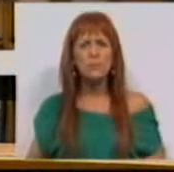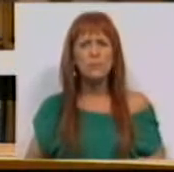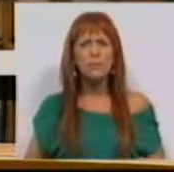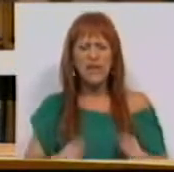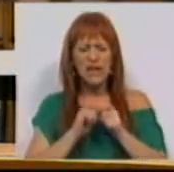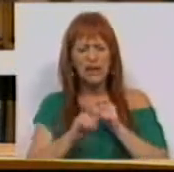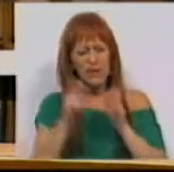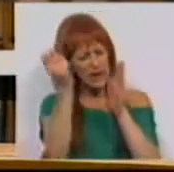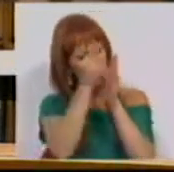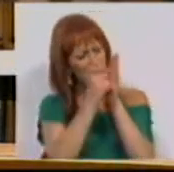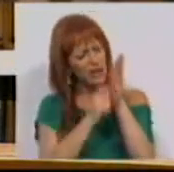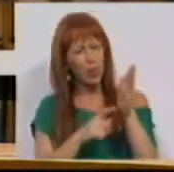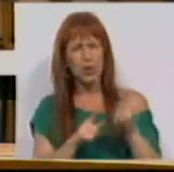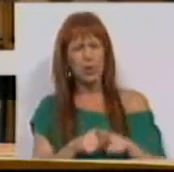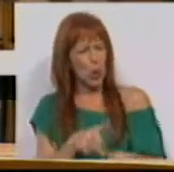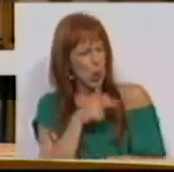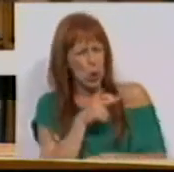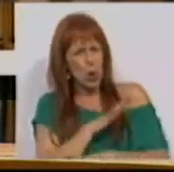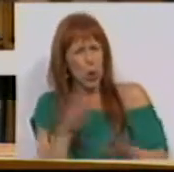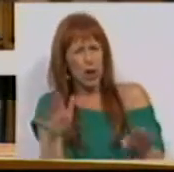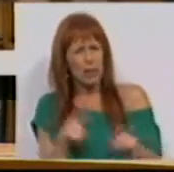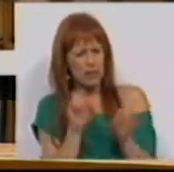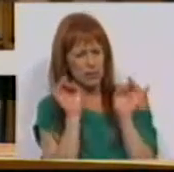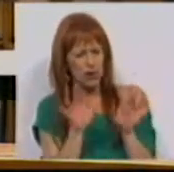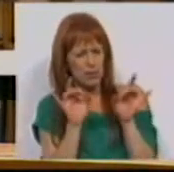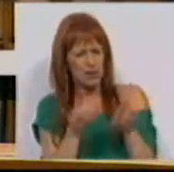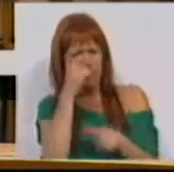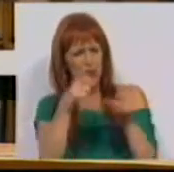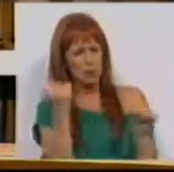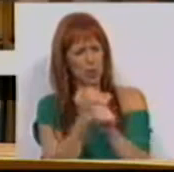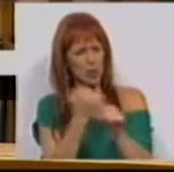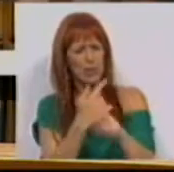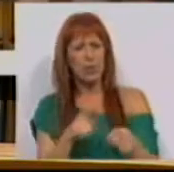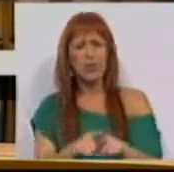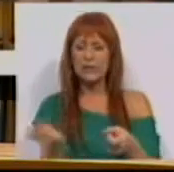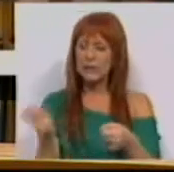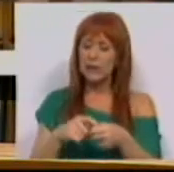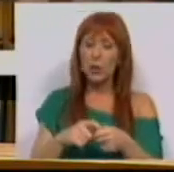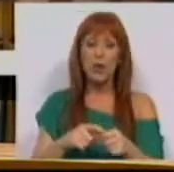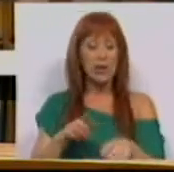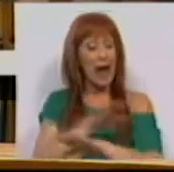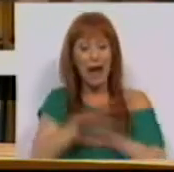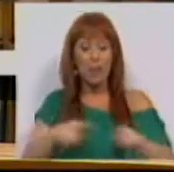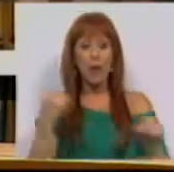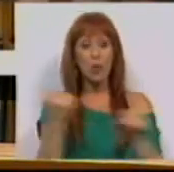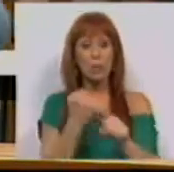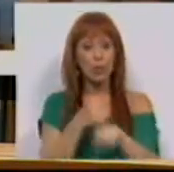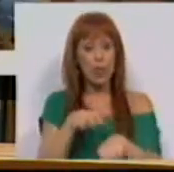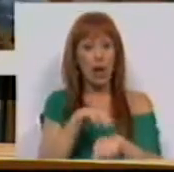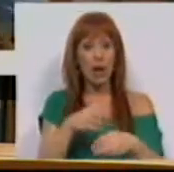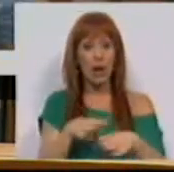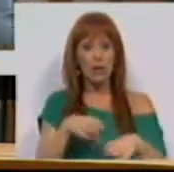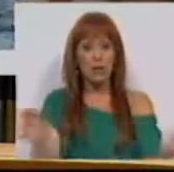definem critérios terríveis para os despedimentos de trabalhadores, extensão do posto de trabalho. O que nós assistimos é